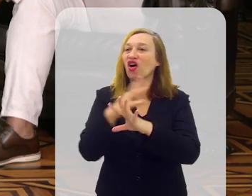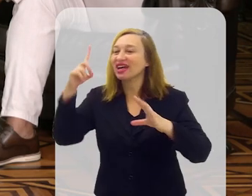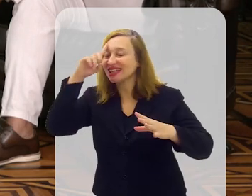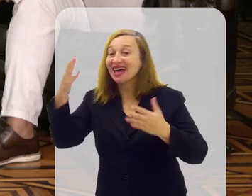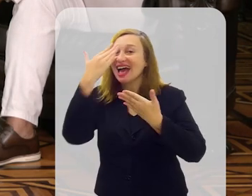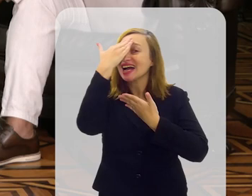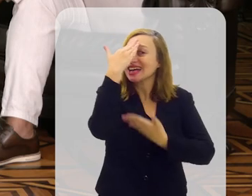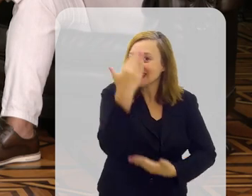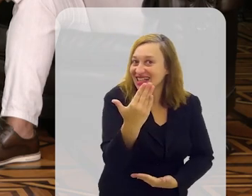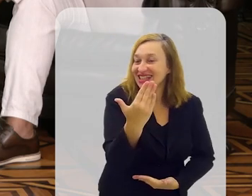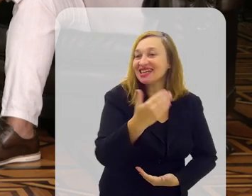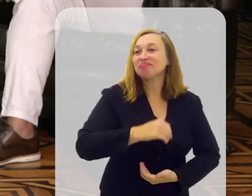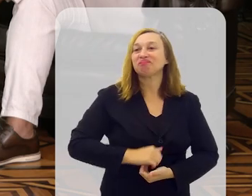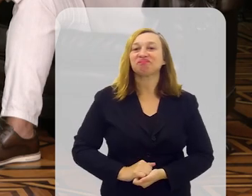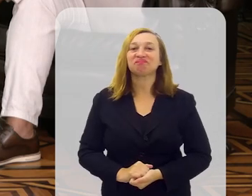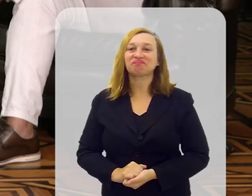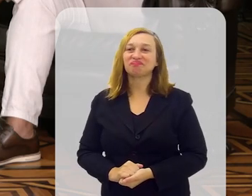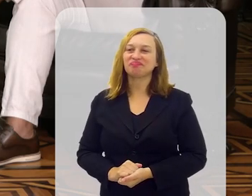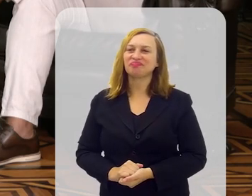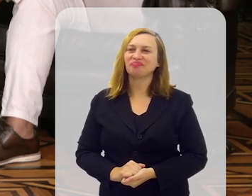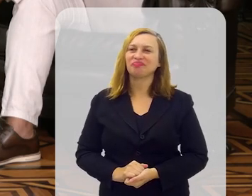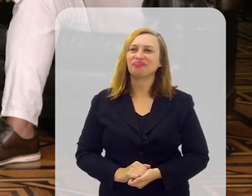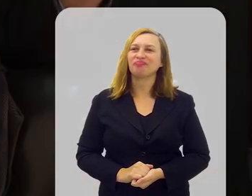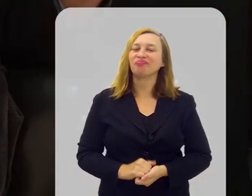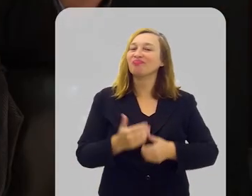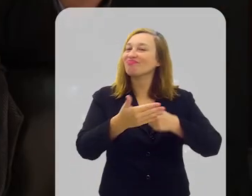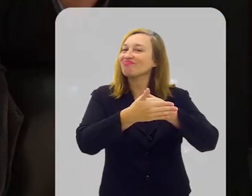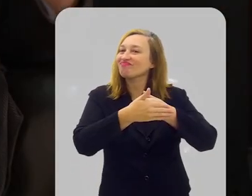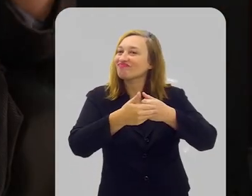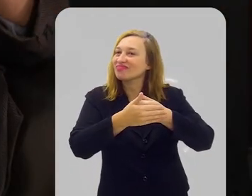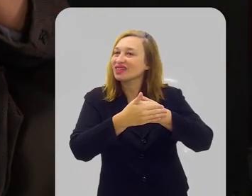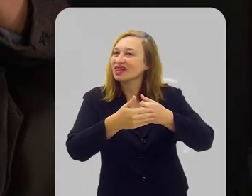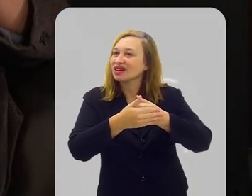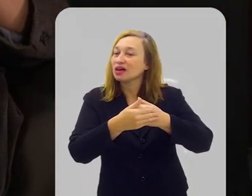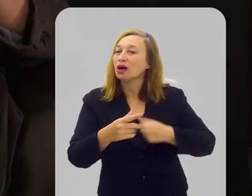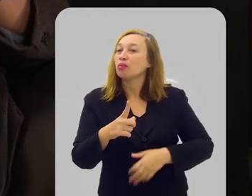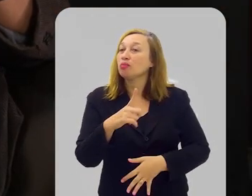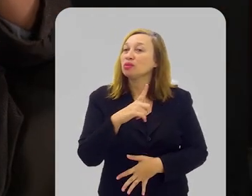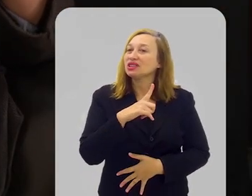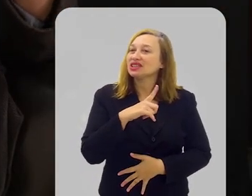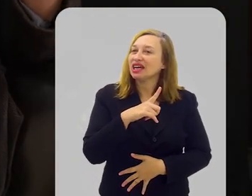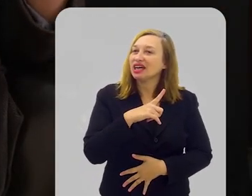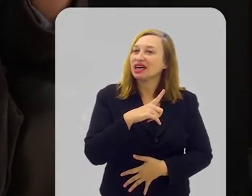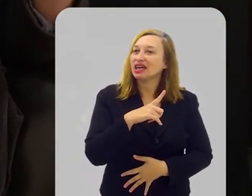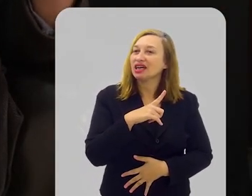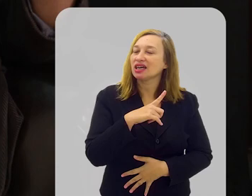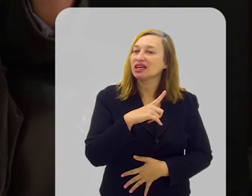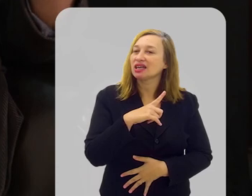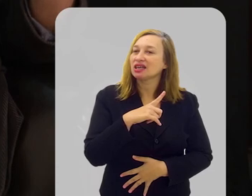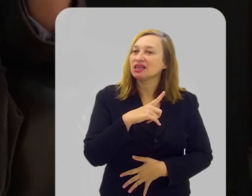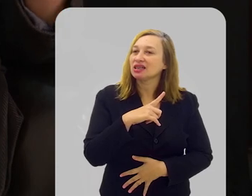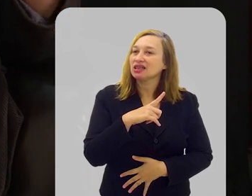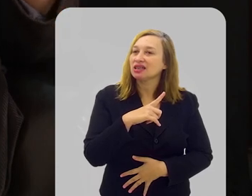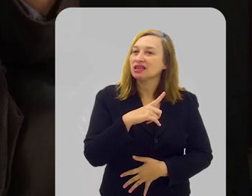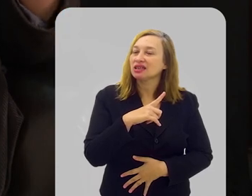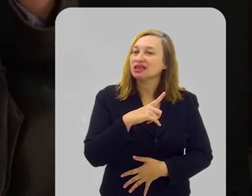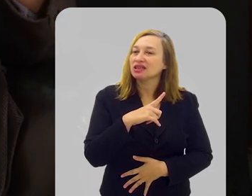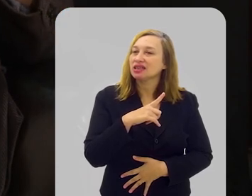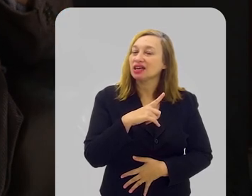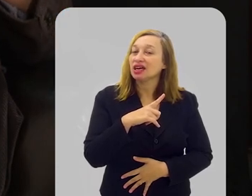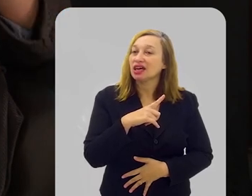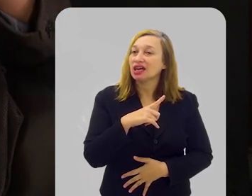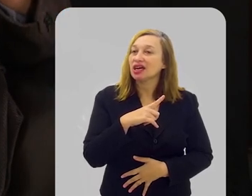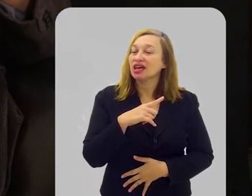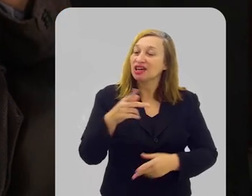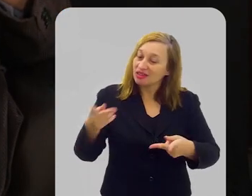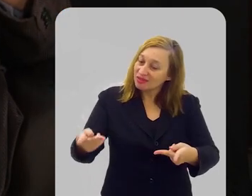quero agradecer profundamente esse seu carinho. Amém. Por ter tirado um ponto nos dados na